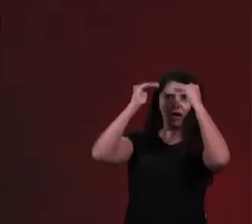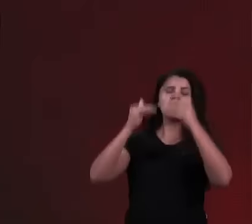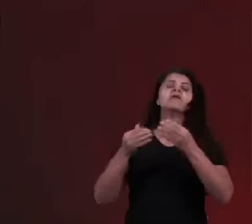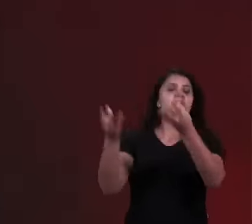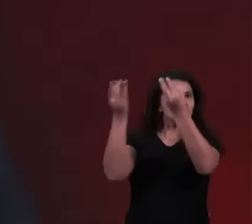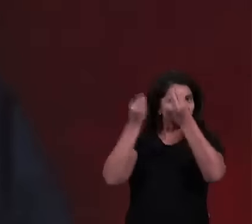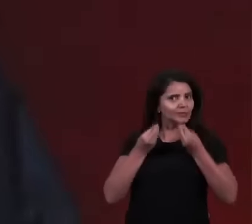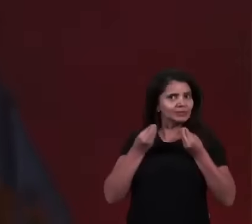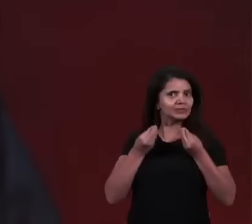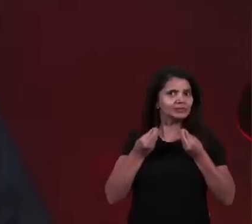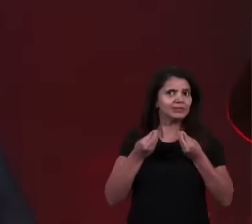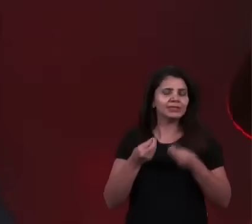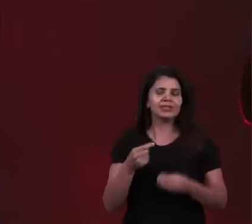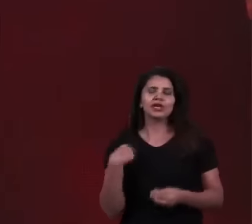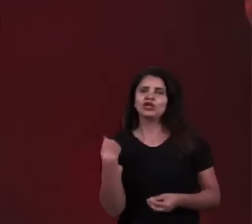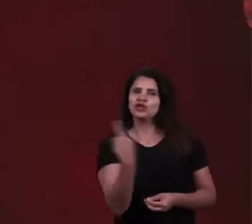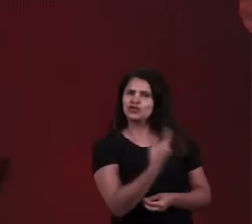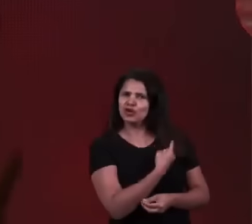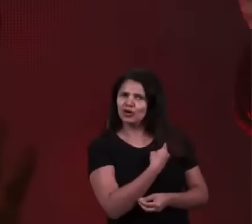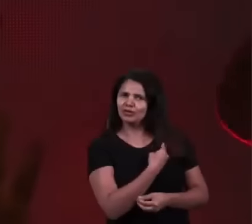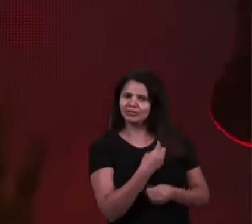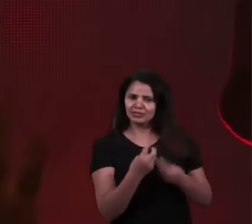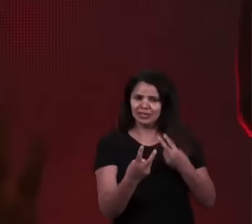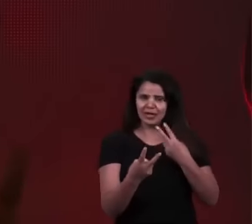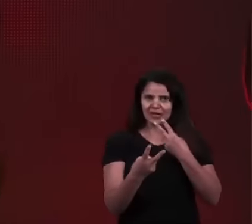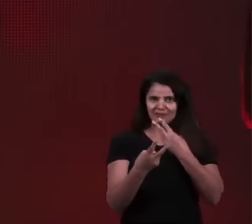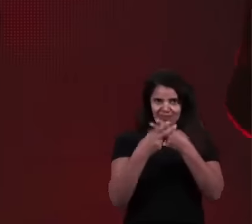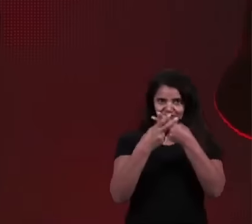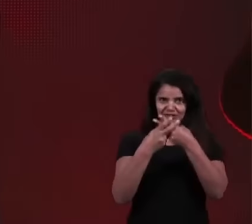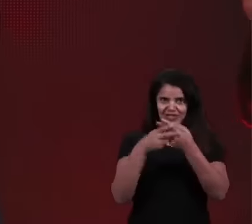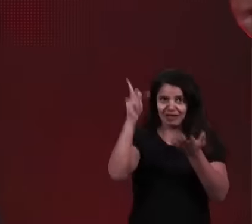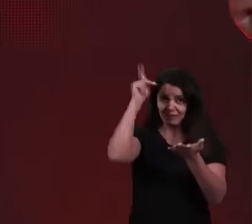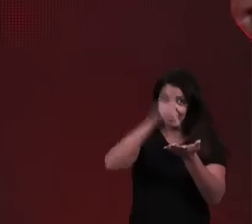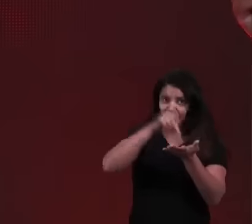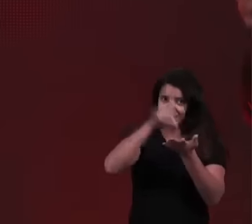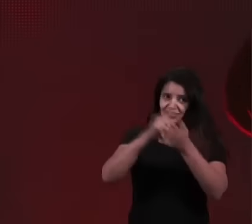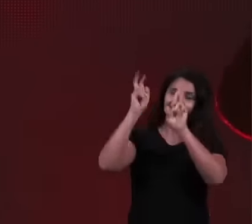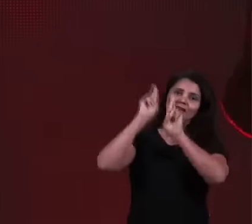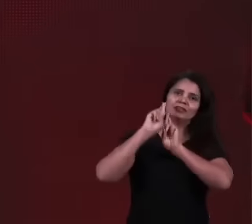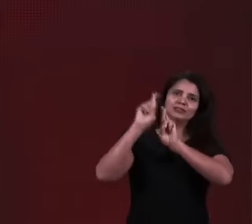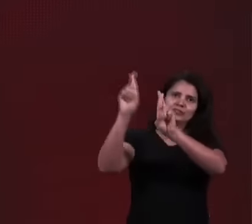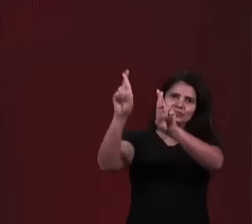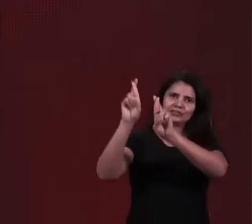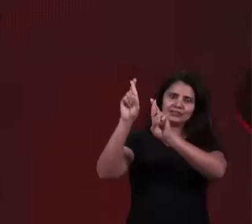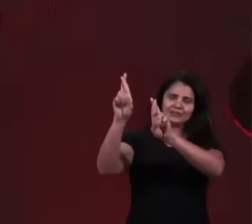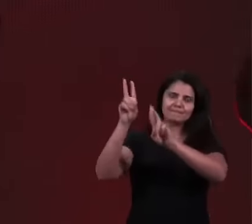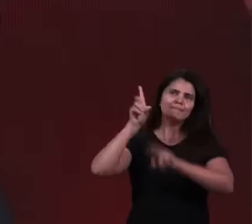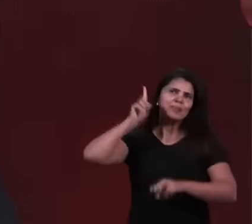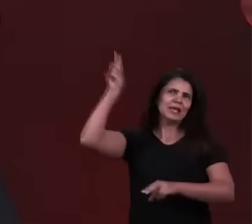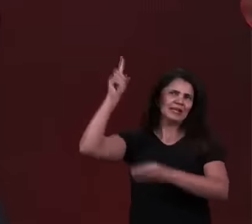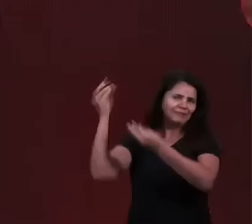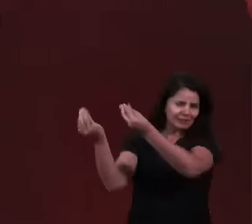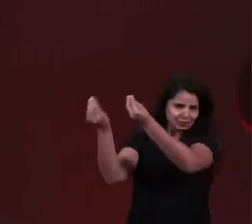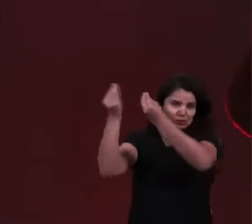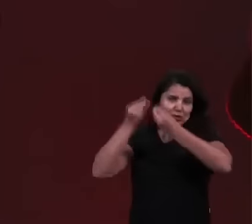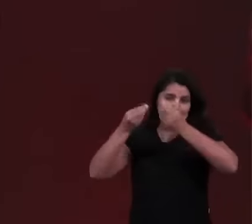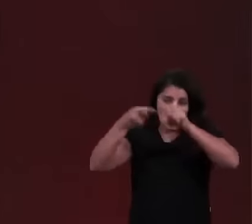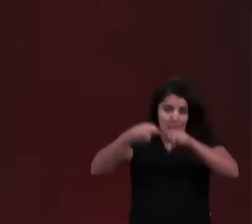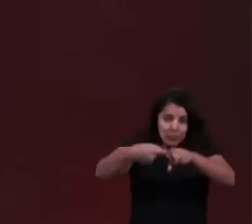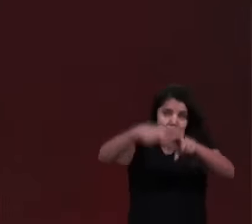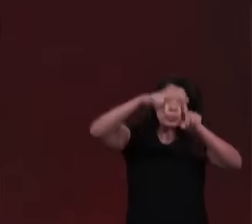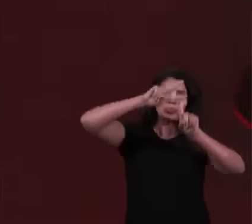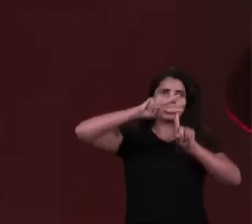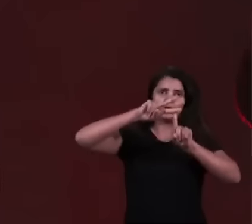Vocês são prisioneiros da esperança, diz o Senhor, e desde agora eu vos anuncio que vos restituirei o dobro.